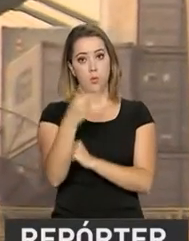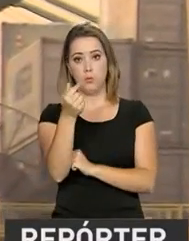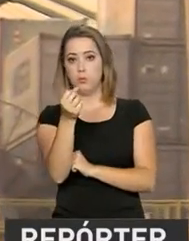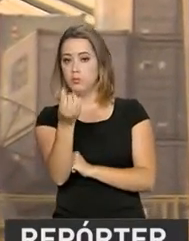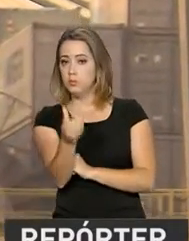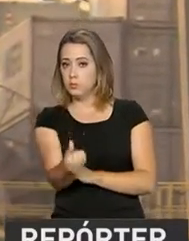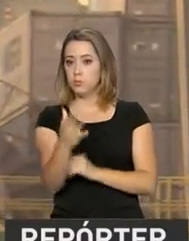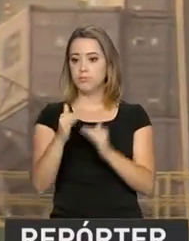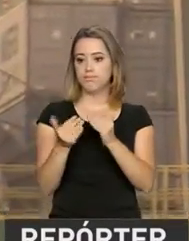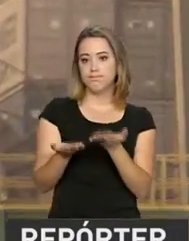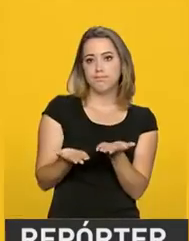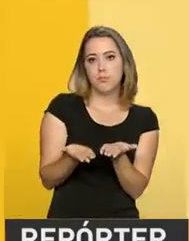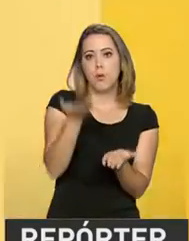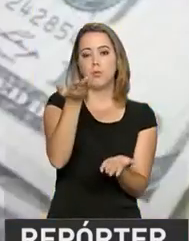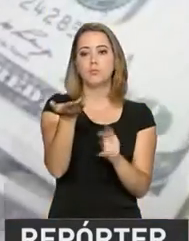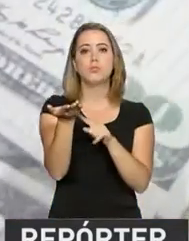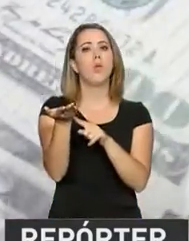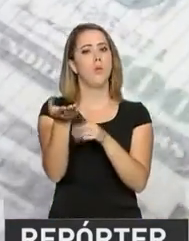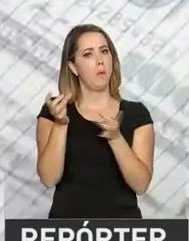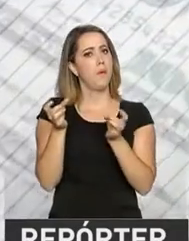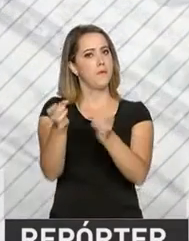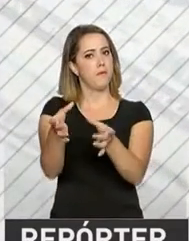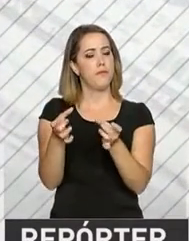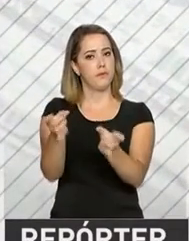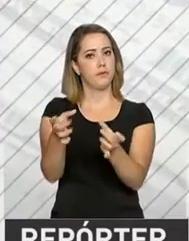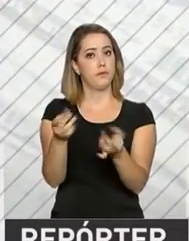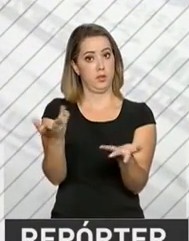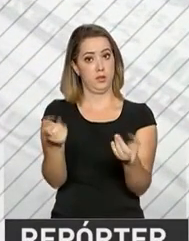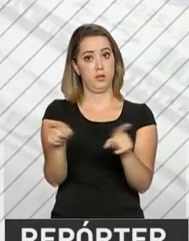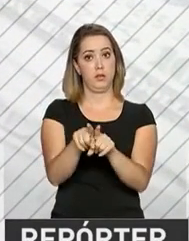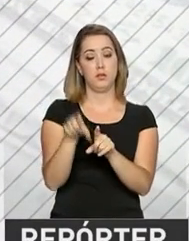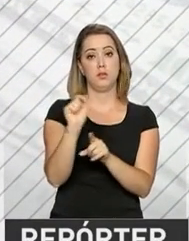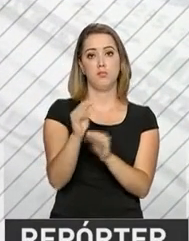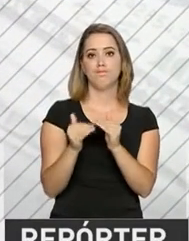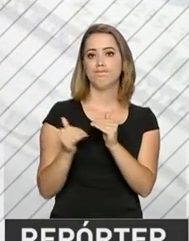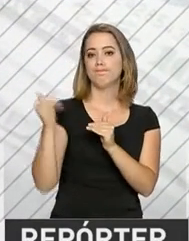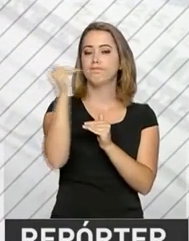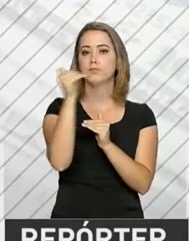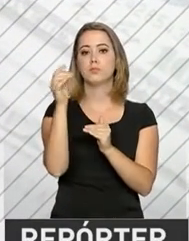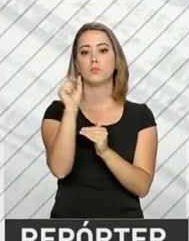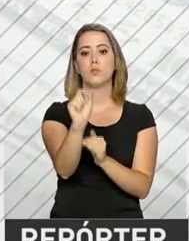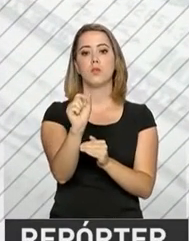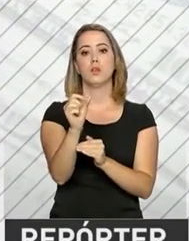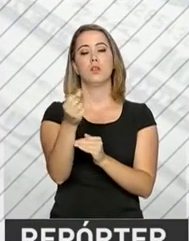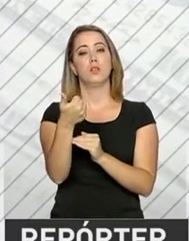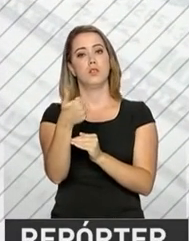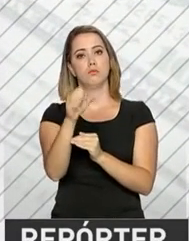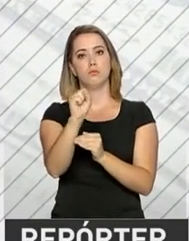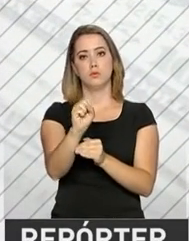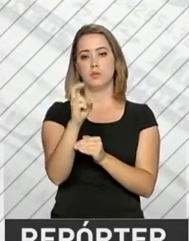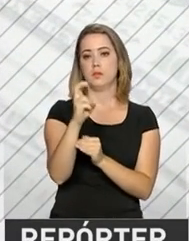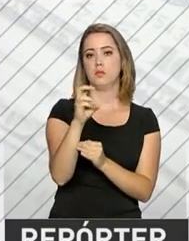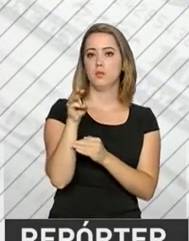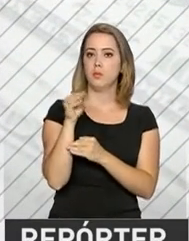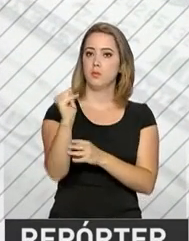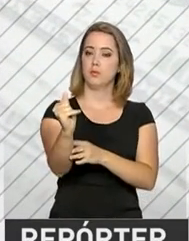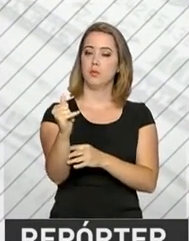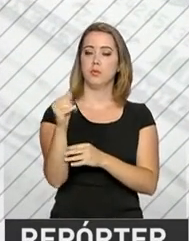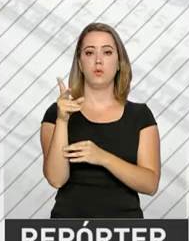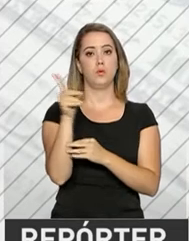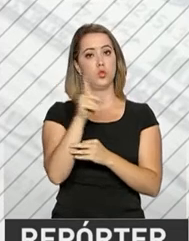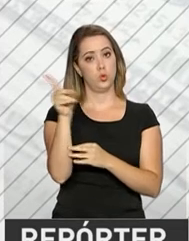recorde na balança comercial em 2016 as exportações ultrapassaram os 135 bilhões de